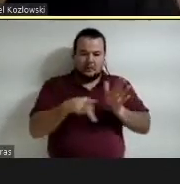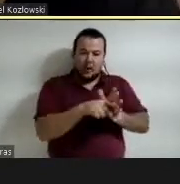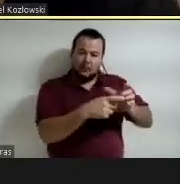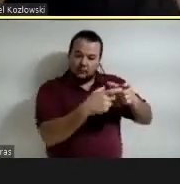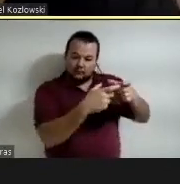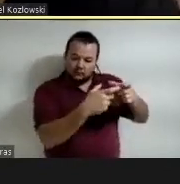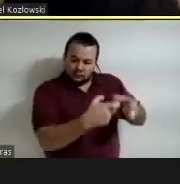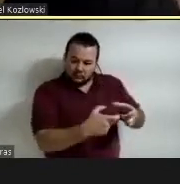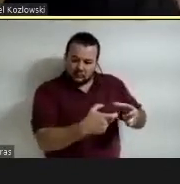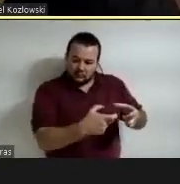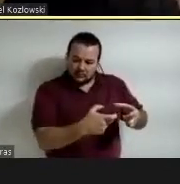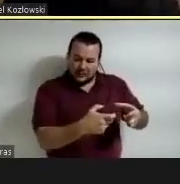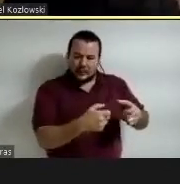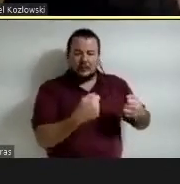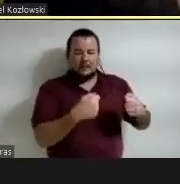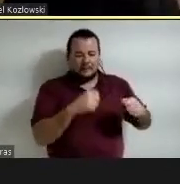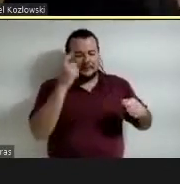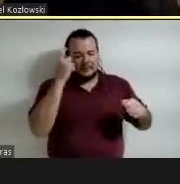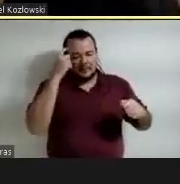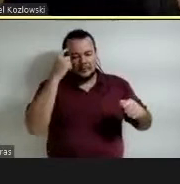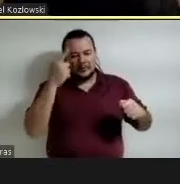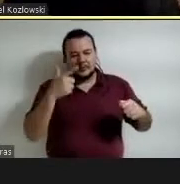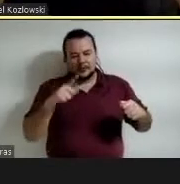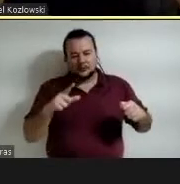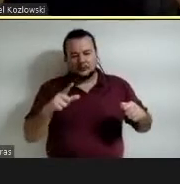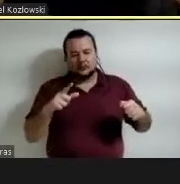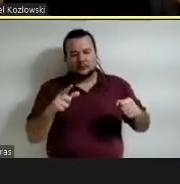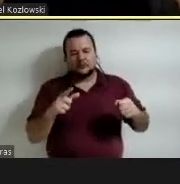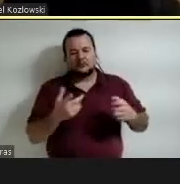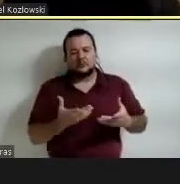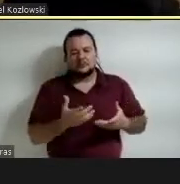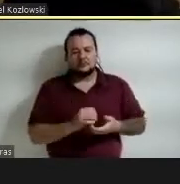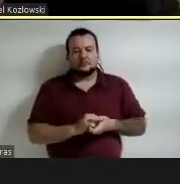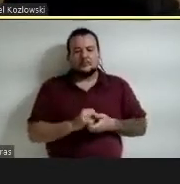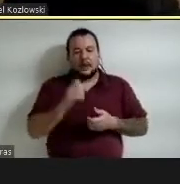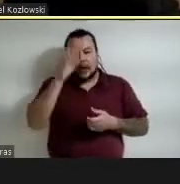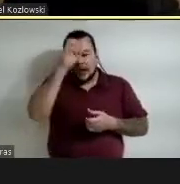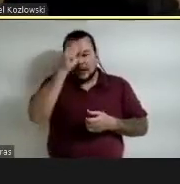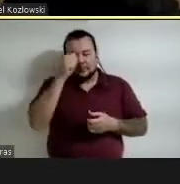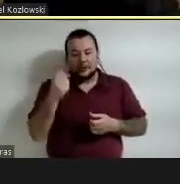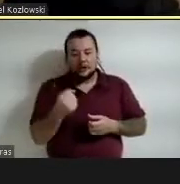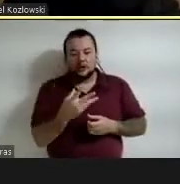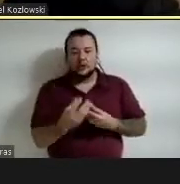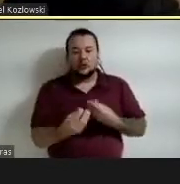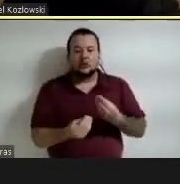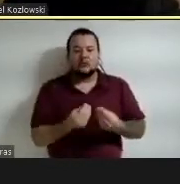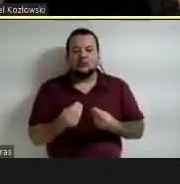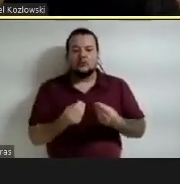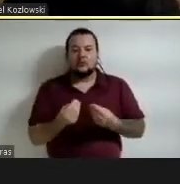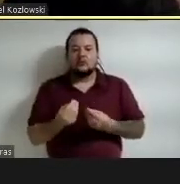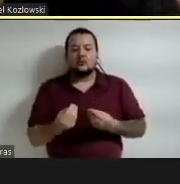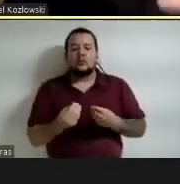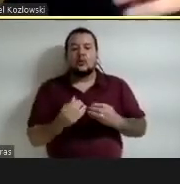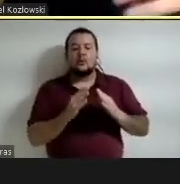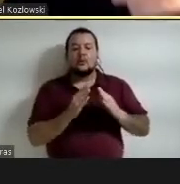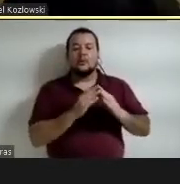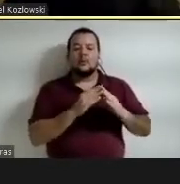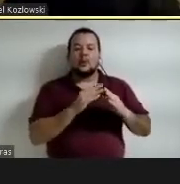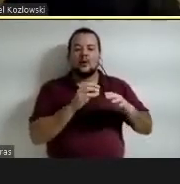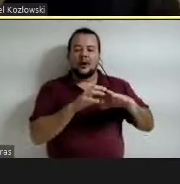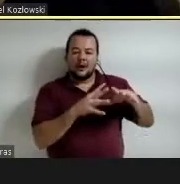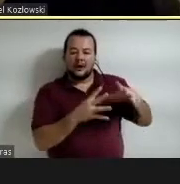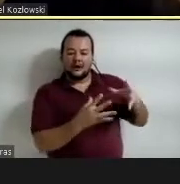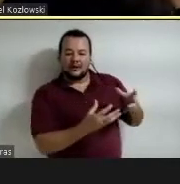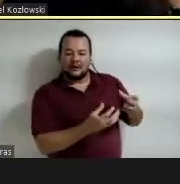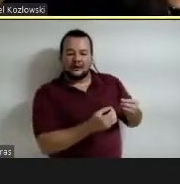mais precisam ser repensados e desconstruídos. Aprender novas maneiras de habitar na terra e em sintonia com a